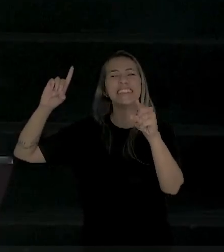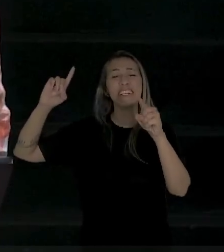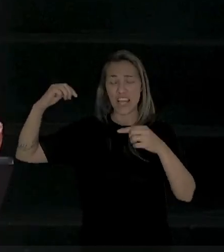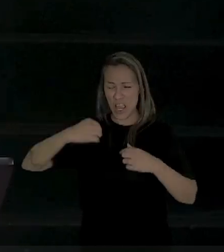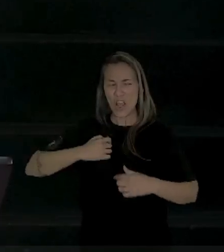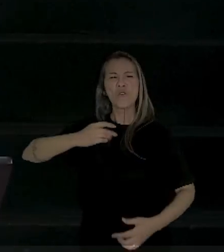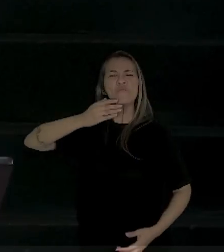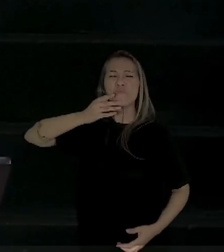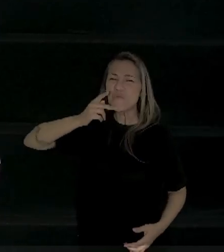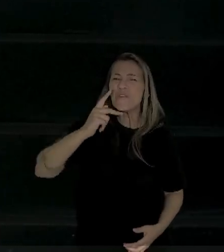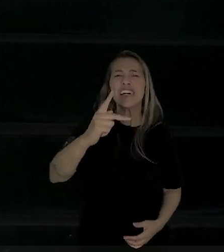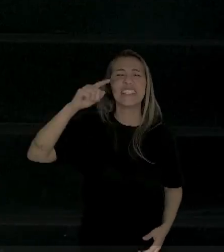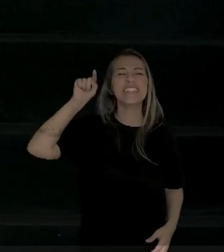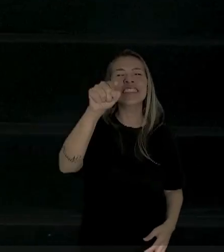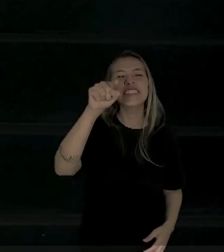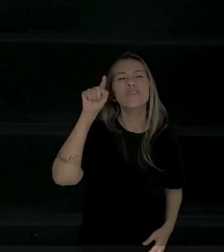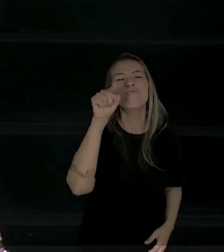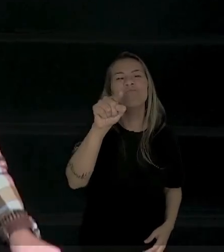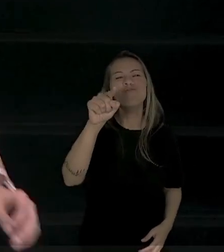profeta: se você ouvir eu,